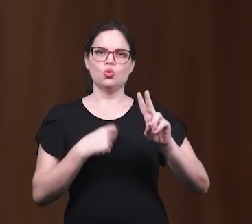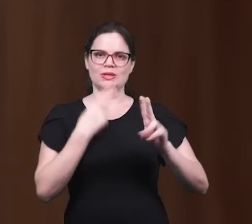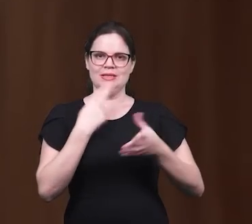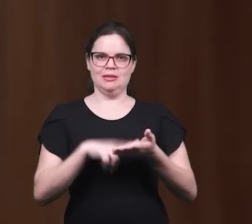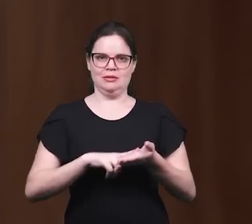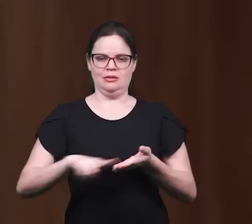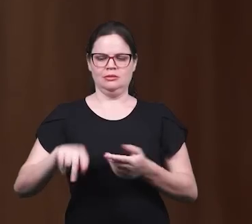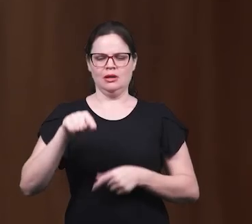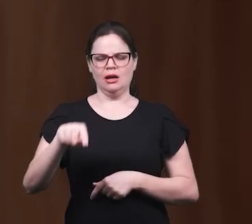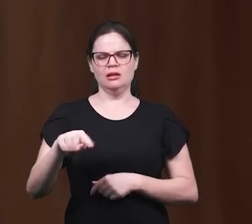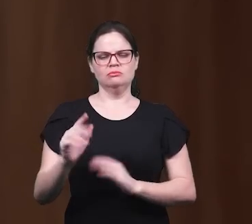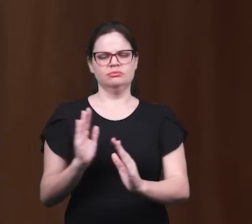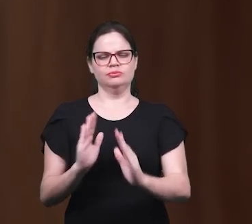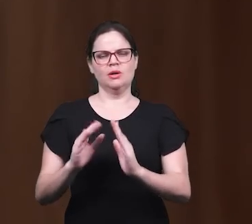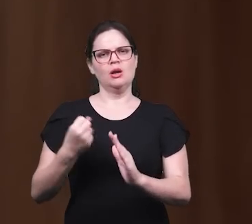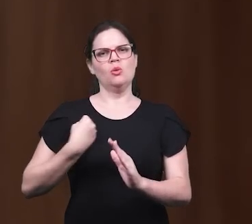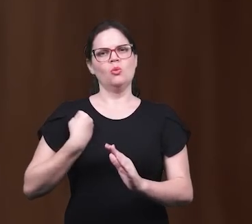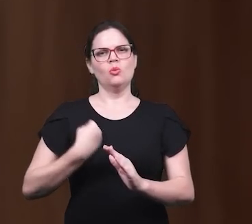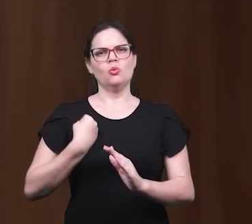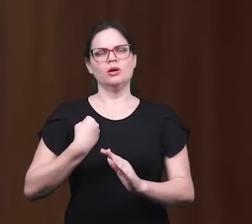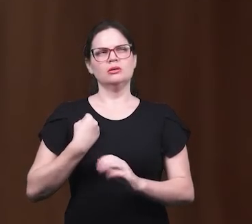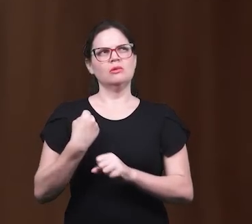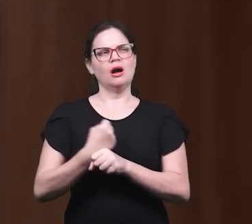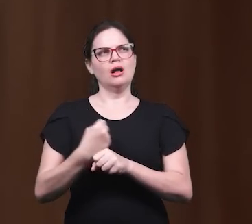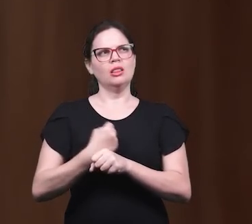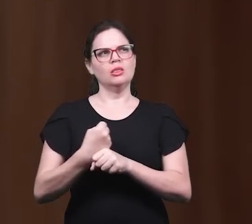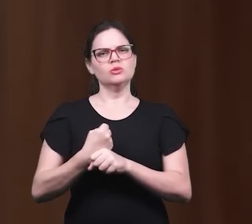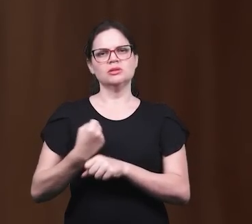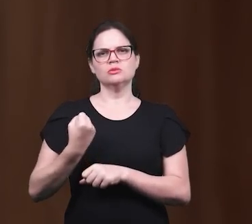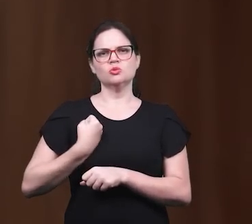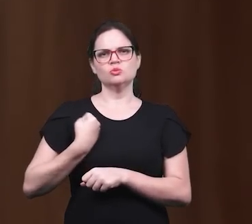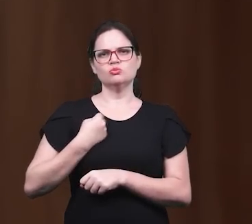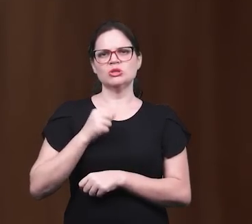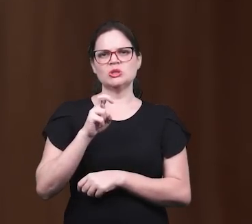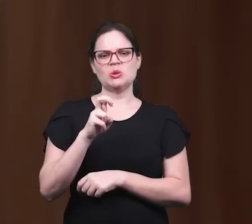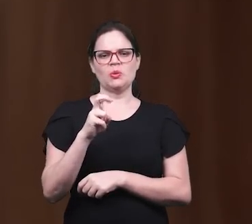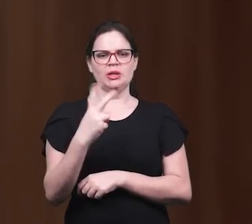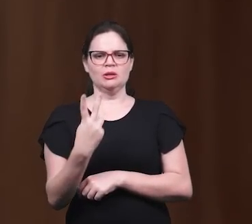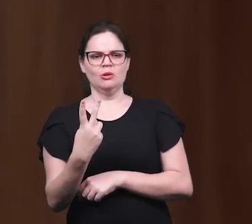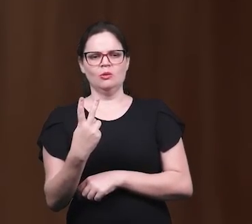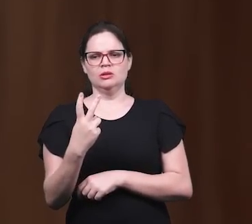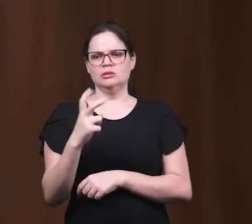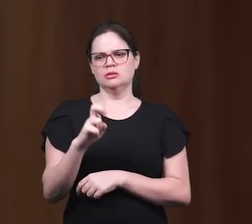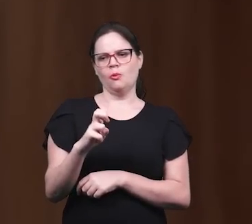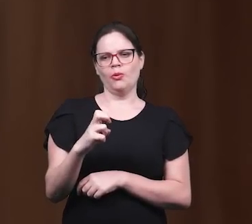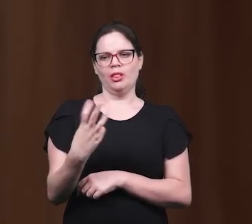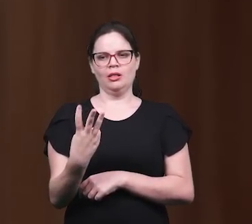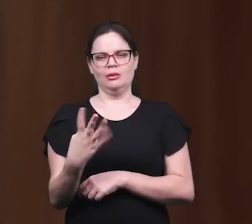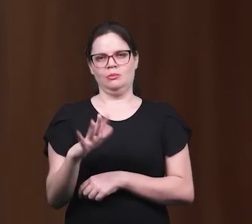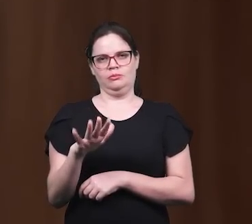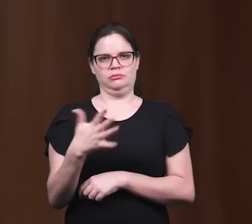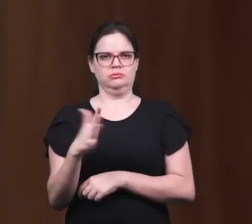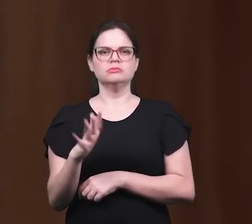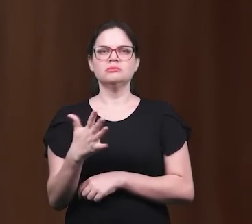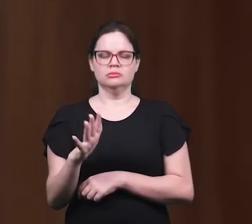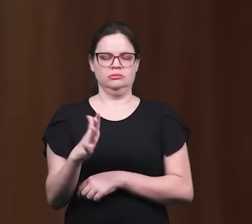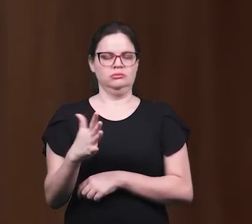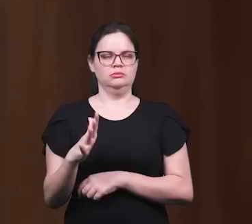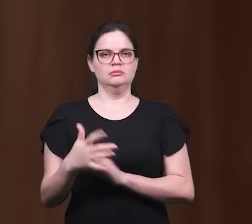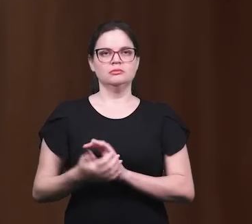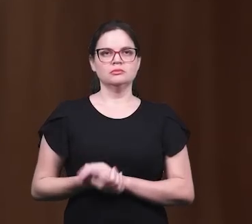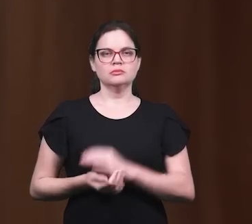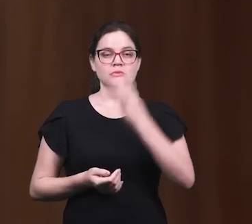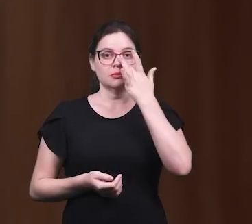52, 53, aliás, as 2 cartas provavelmente estejam ali nas mesmas